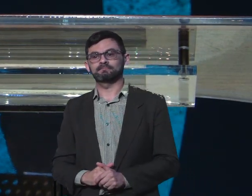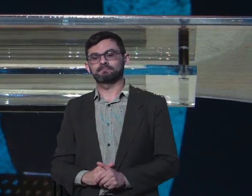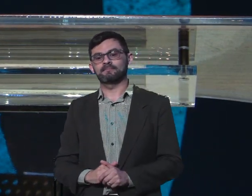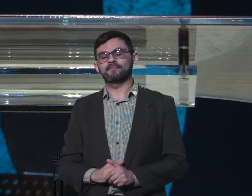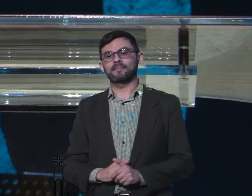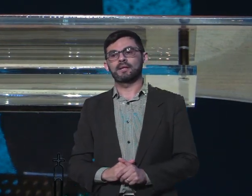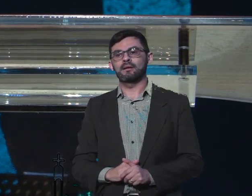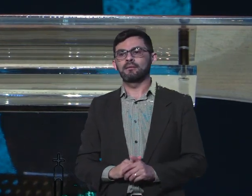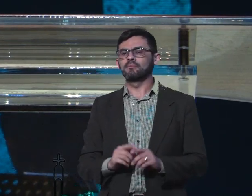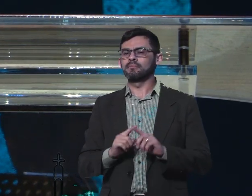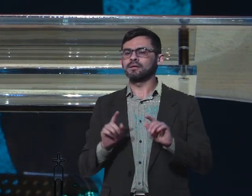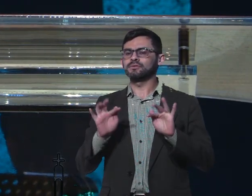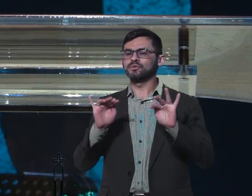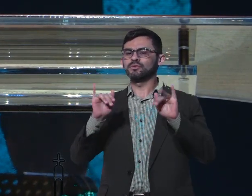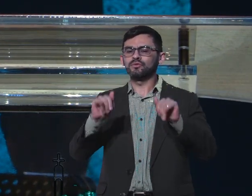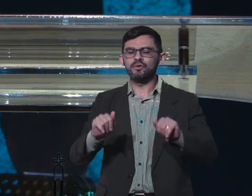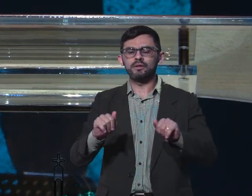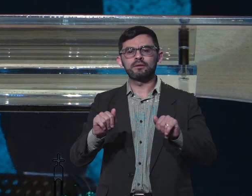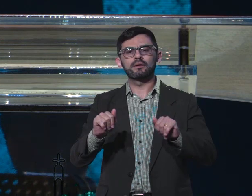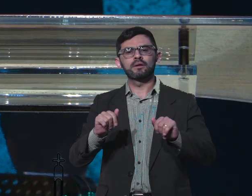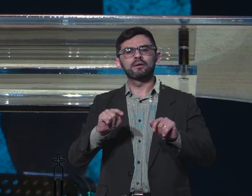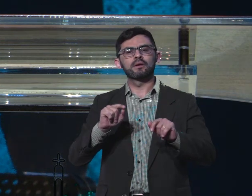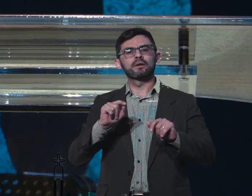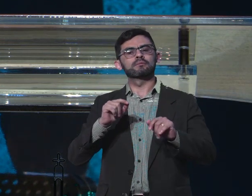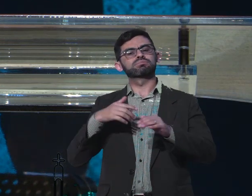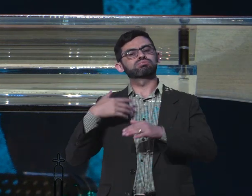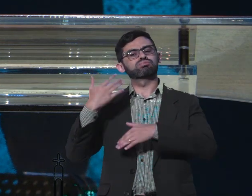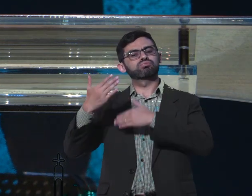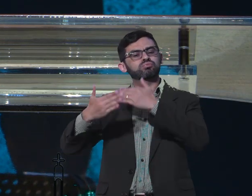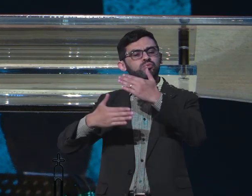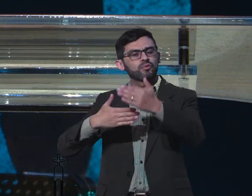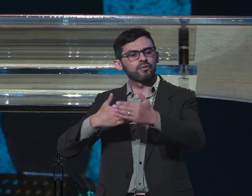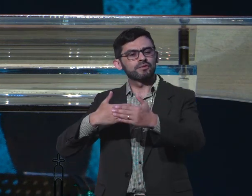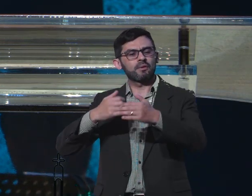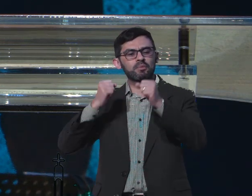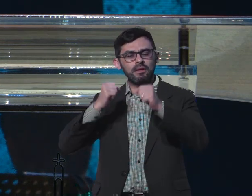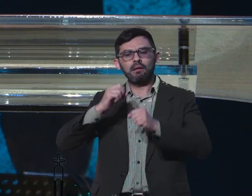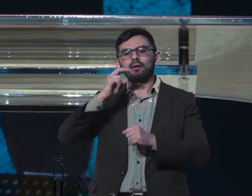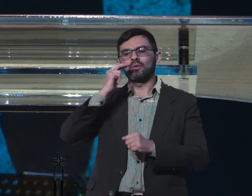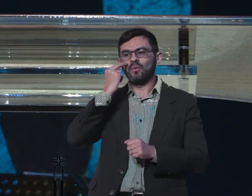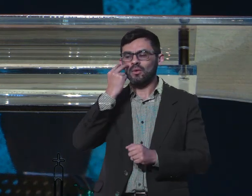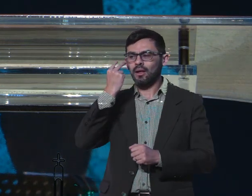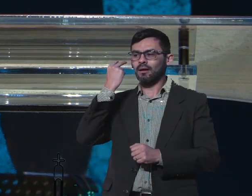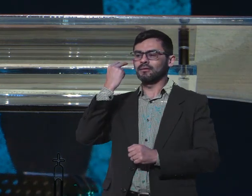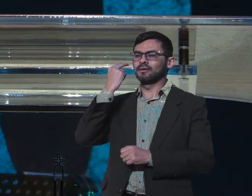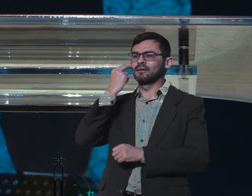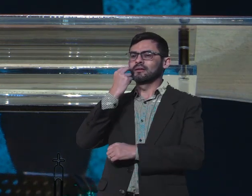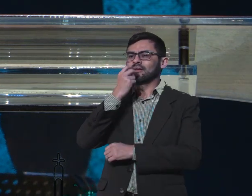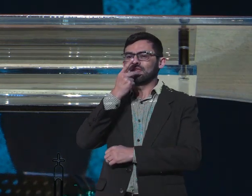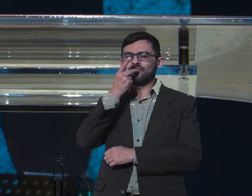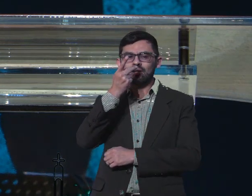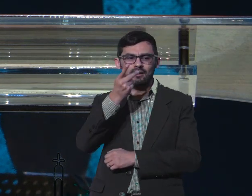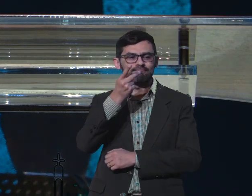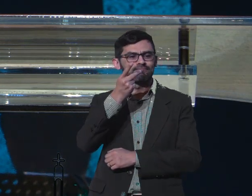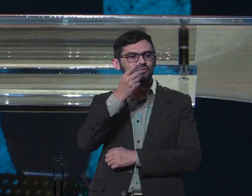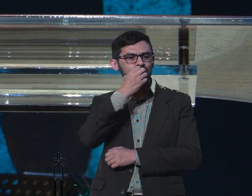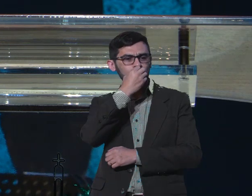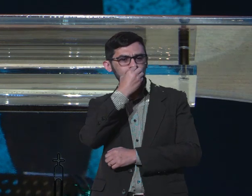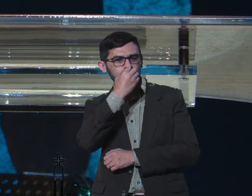No final, você vai poder dizer que valeu a pena investir